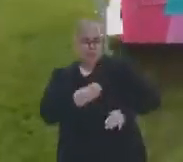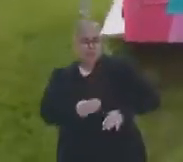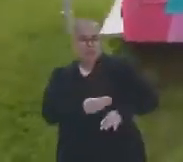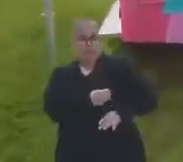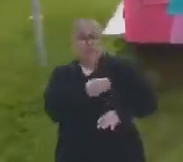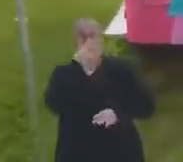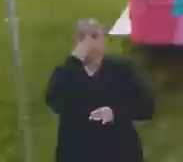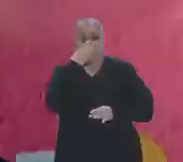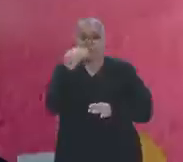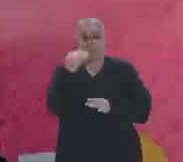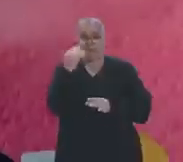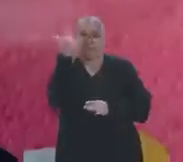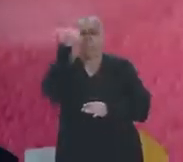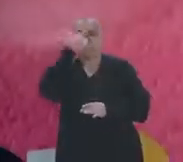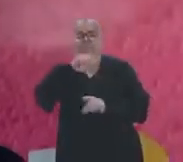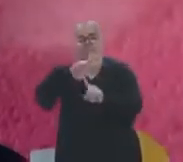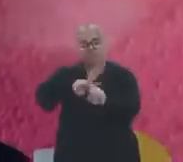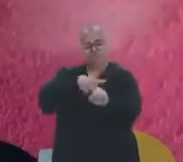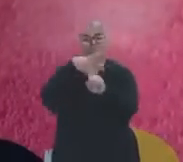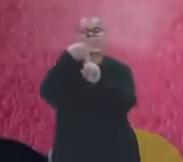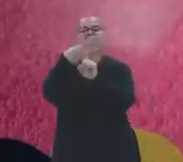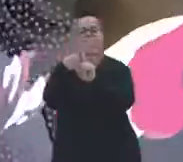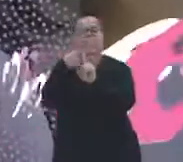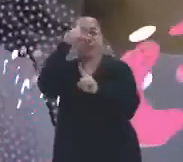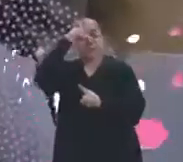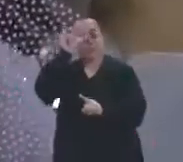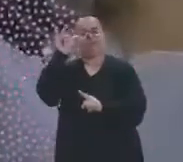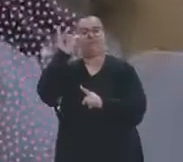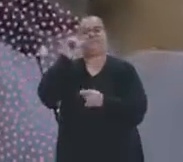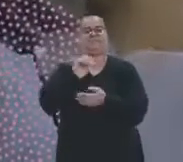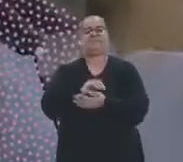móvel, aumentamos o atendimento preventivo.